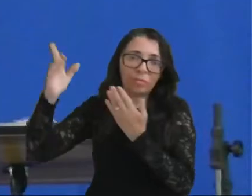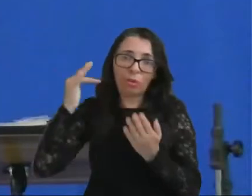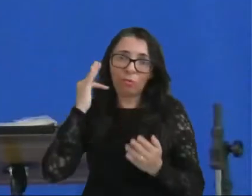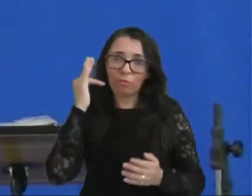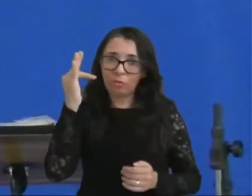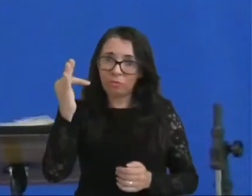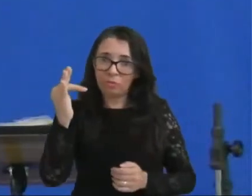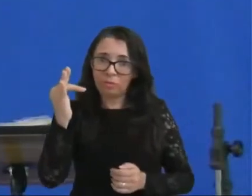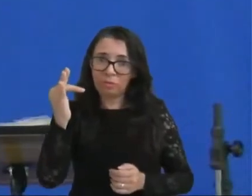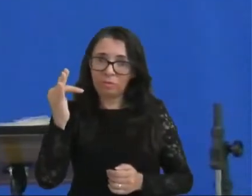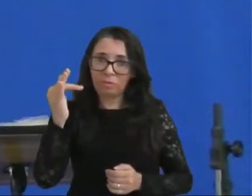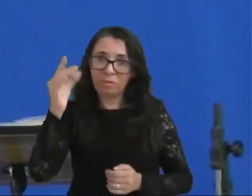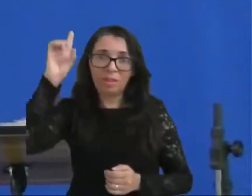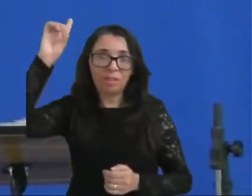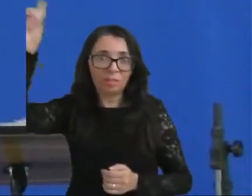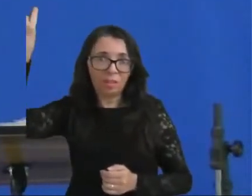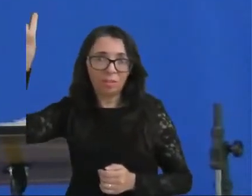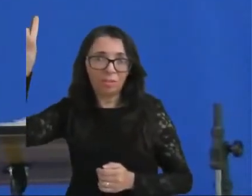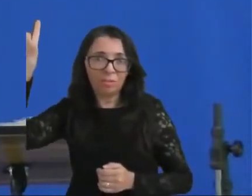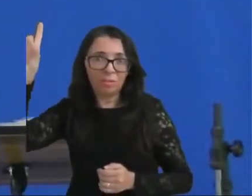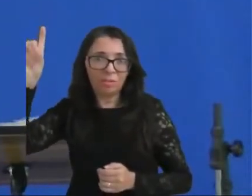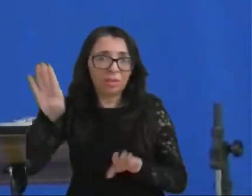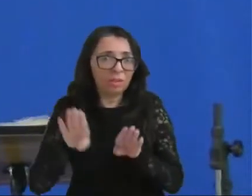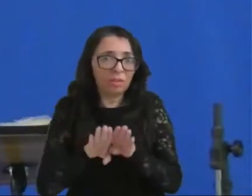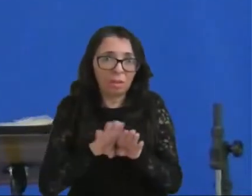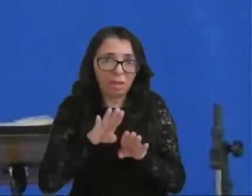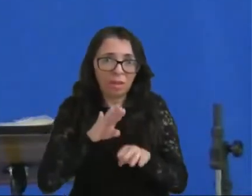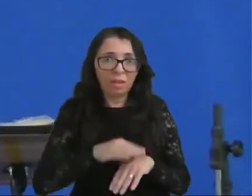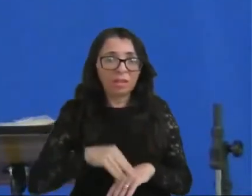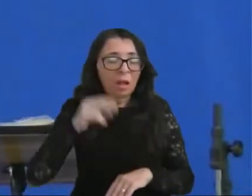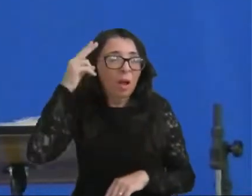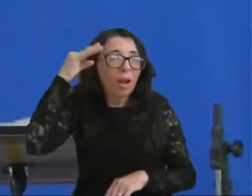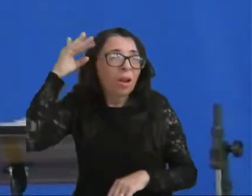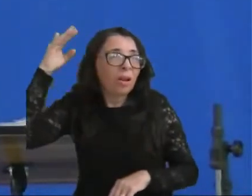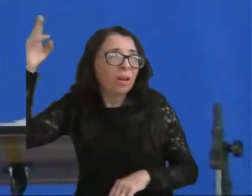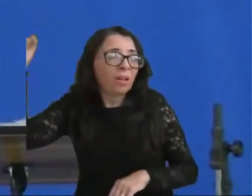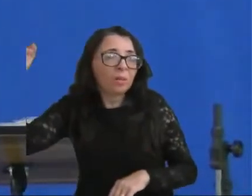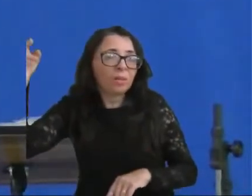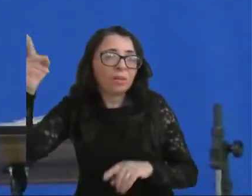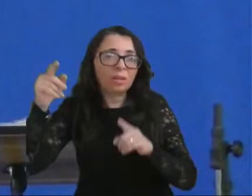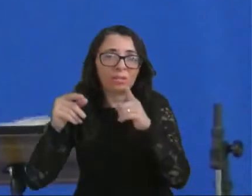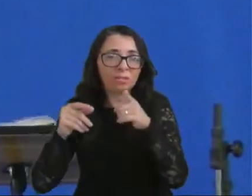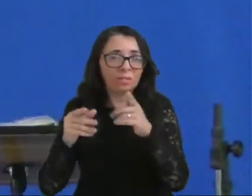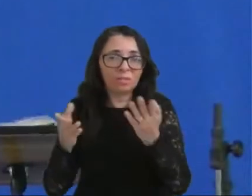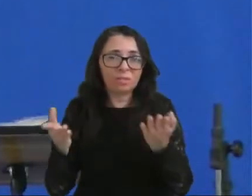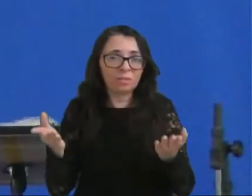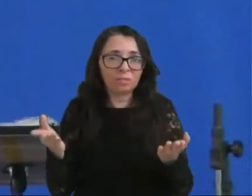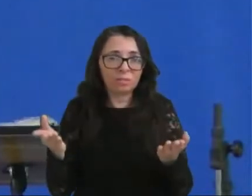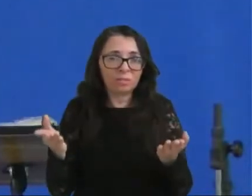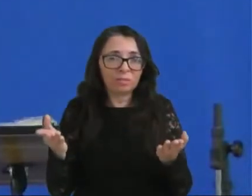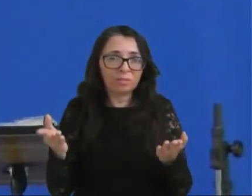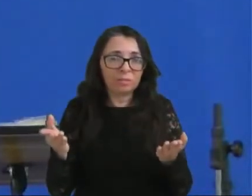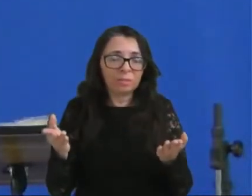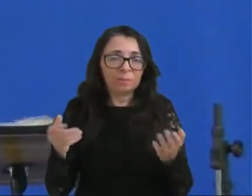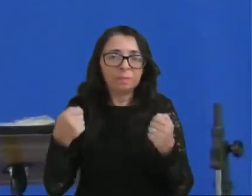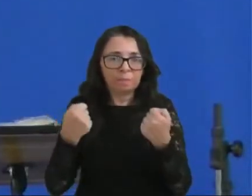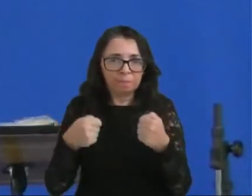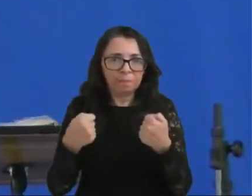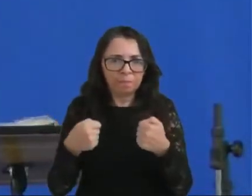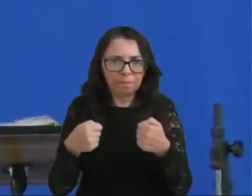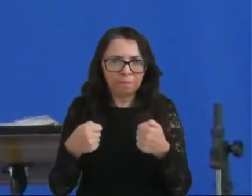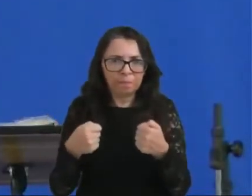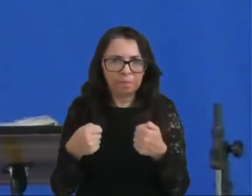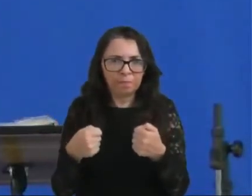desnecessário. A igreja não tem luz própria. Você sabia que a igreja não tem luz própria? Aquela que brilha na igreja é a luz de